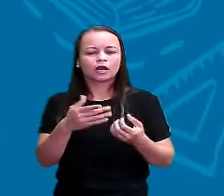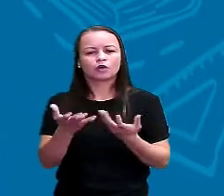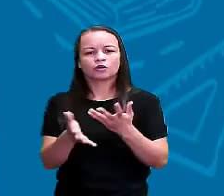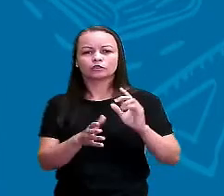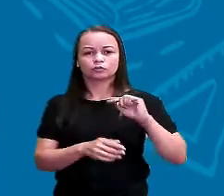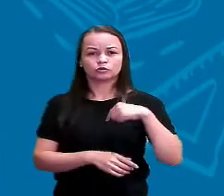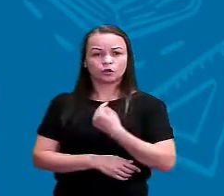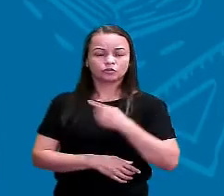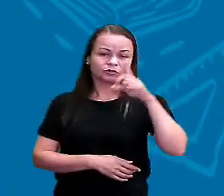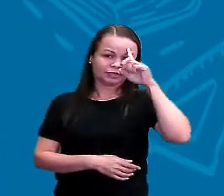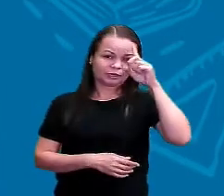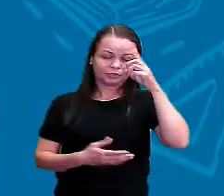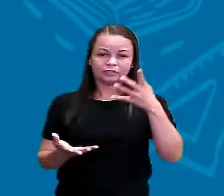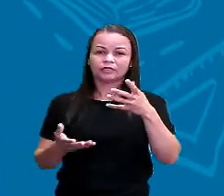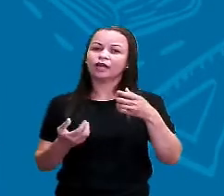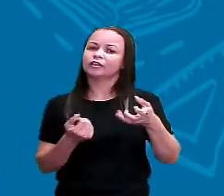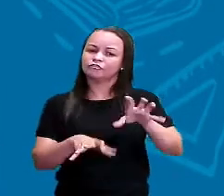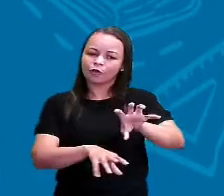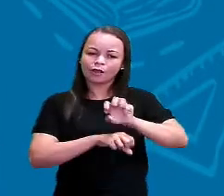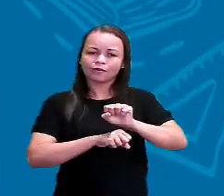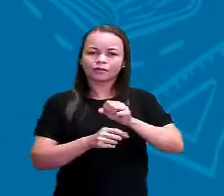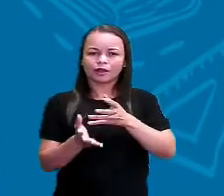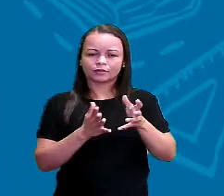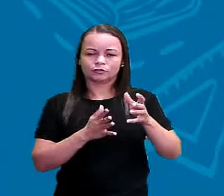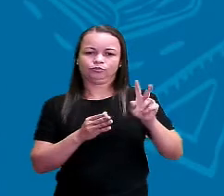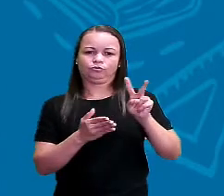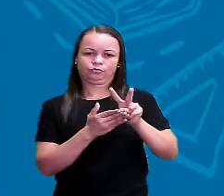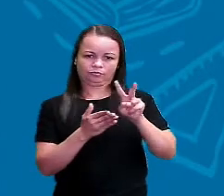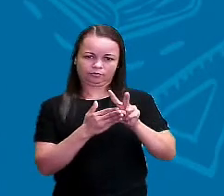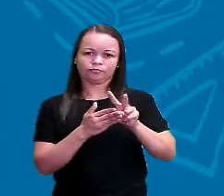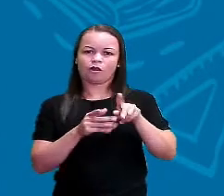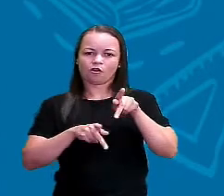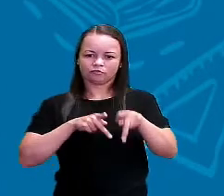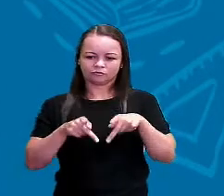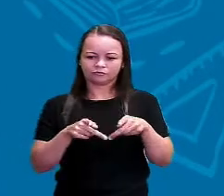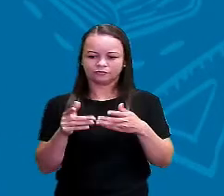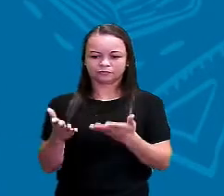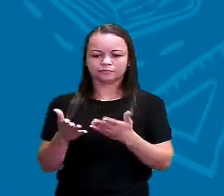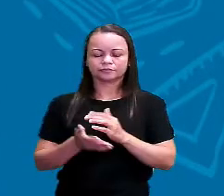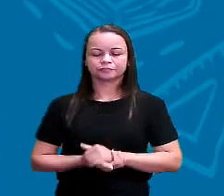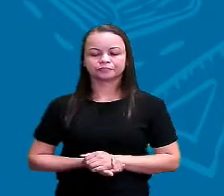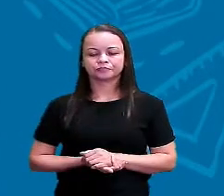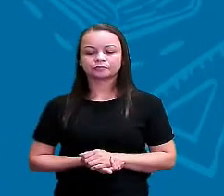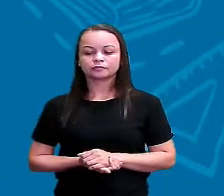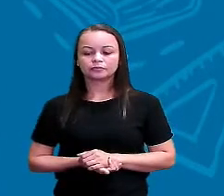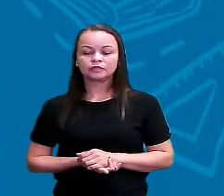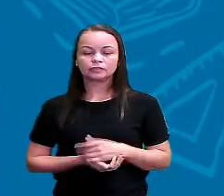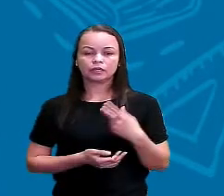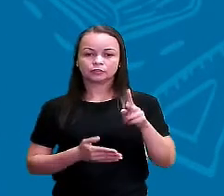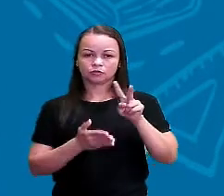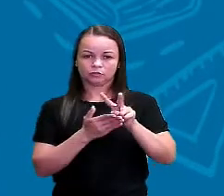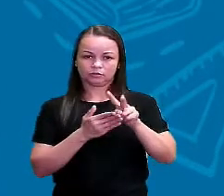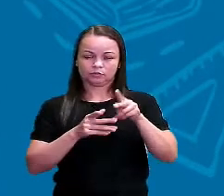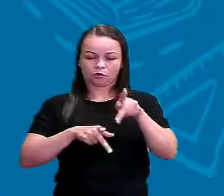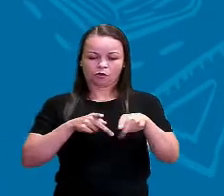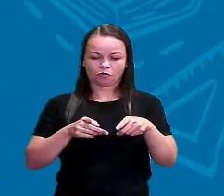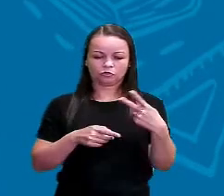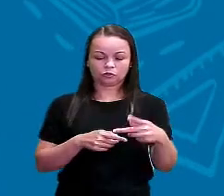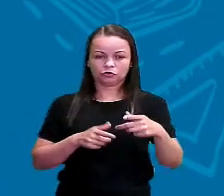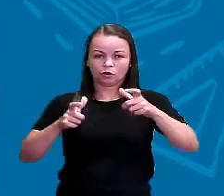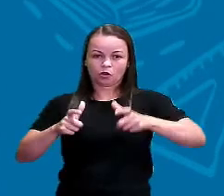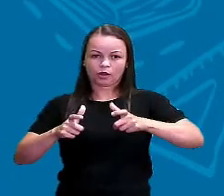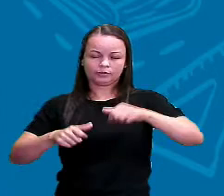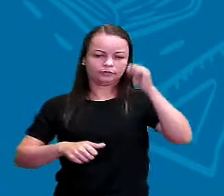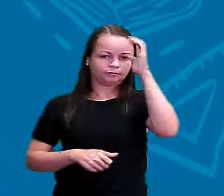dia a dia, que foi herdado dos povos indígenas, tá? Então, os povos indígenas que habitavam no território onde hoje se localiza